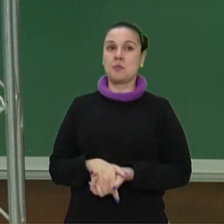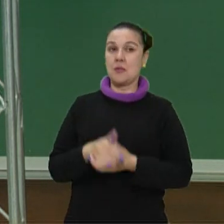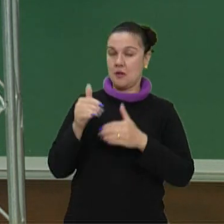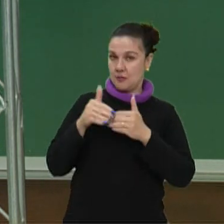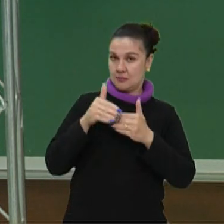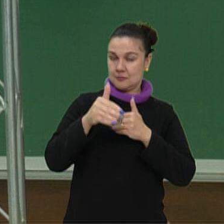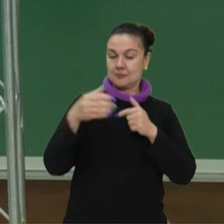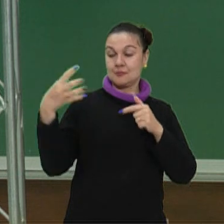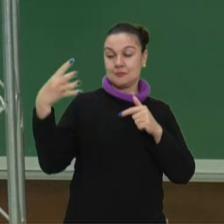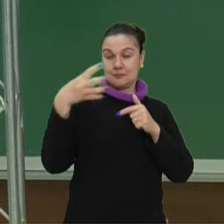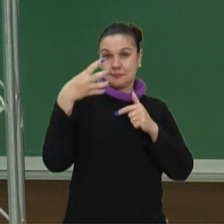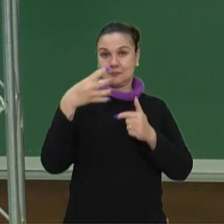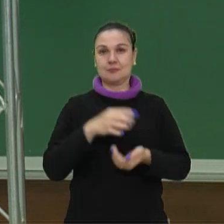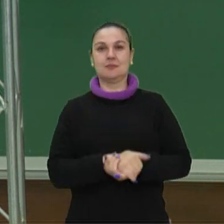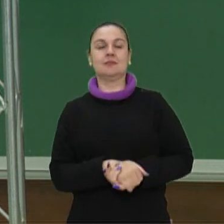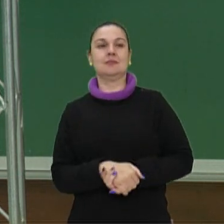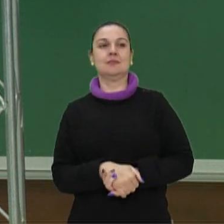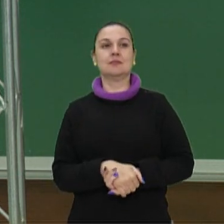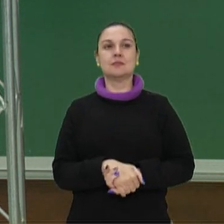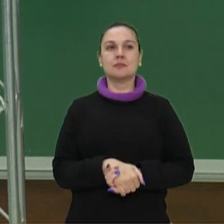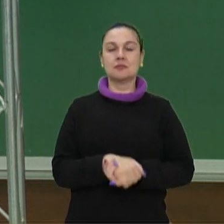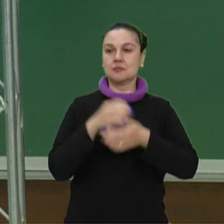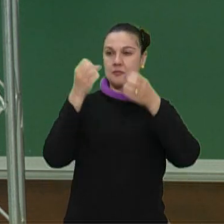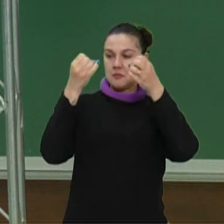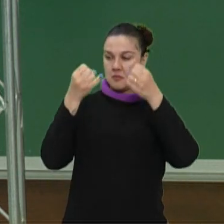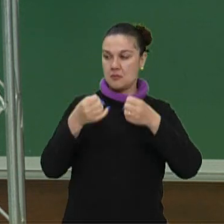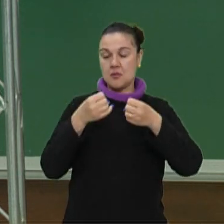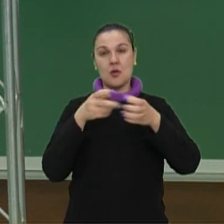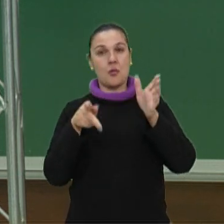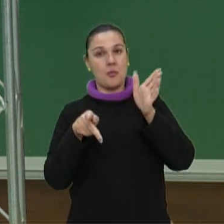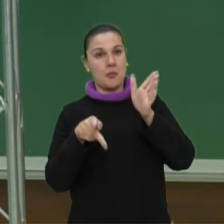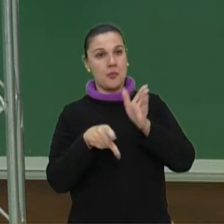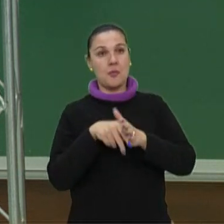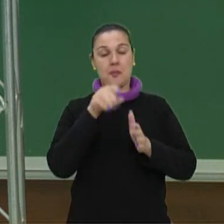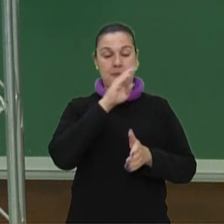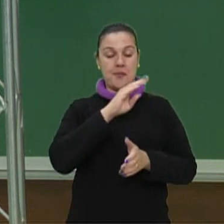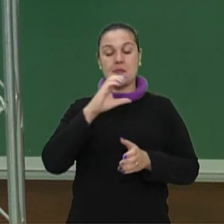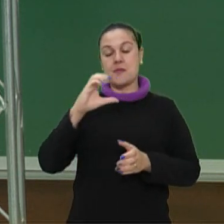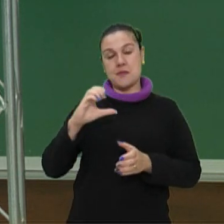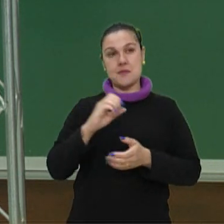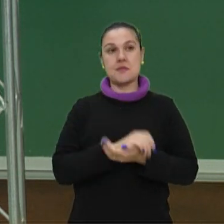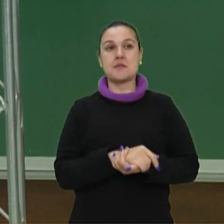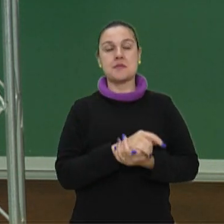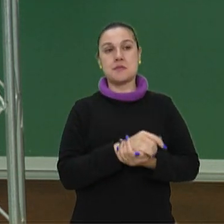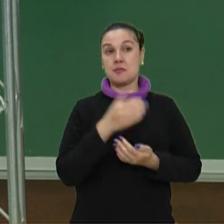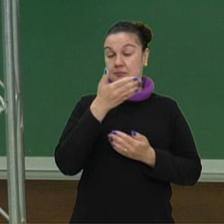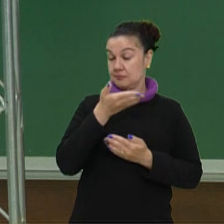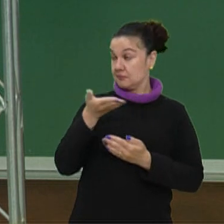Vamos para o exercício 4. Diz assim, determina os coeficientes b e c da equação menos